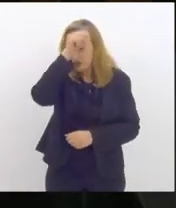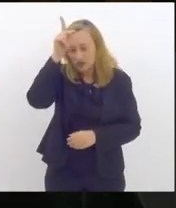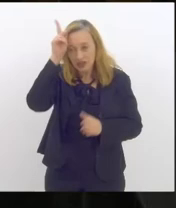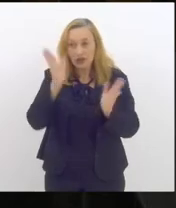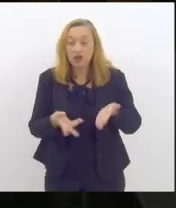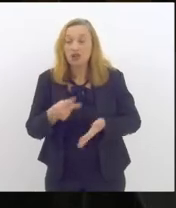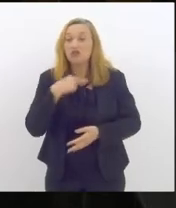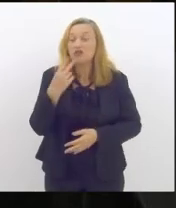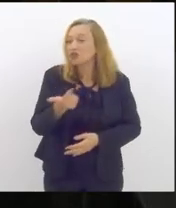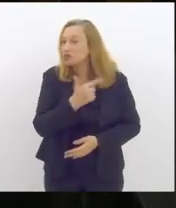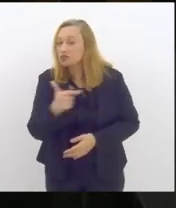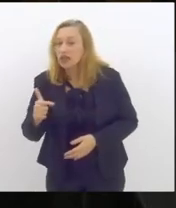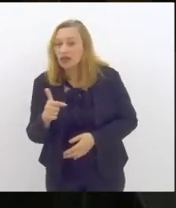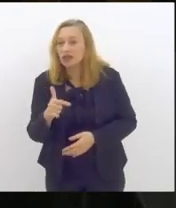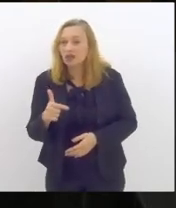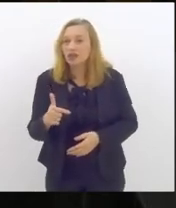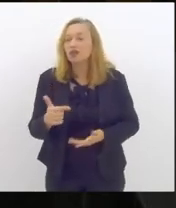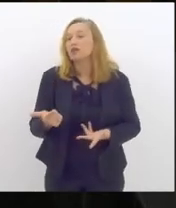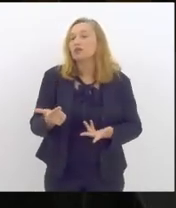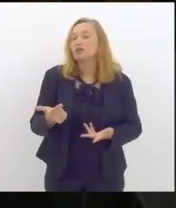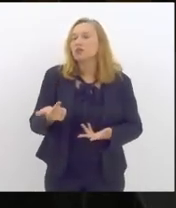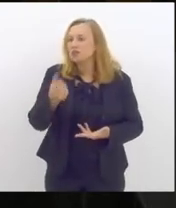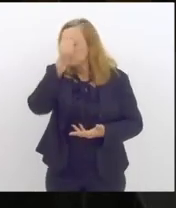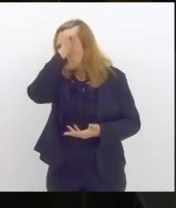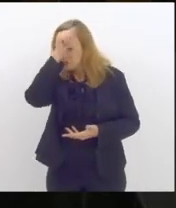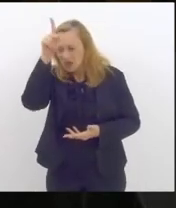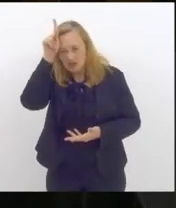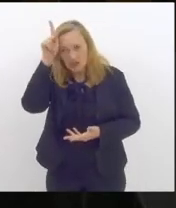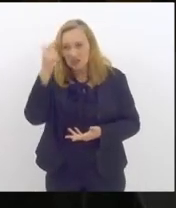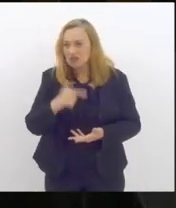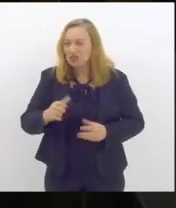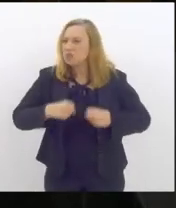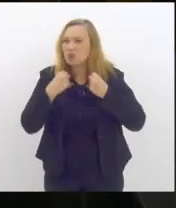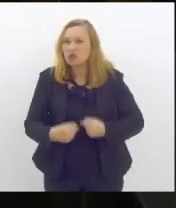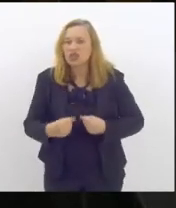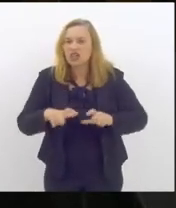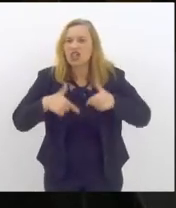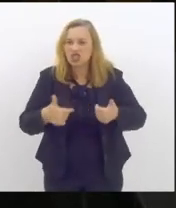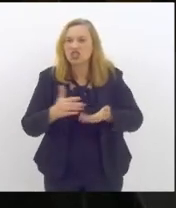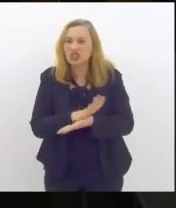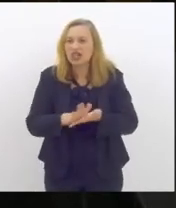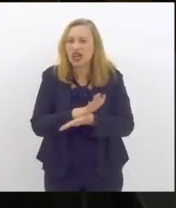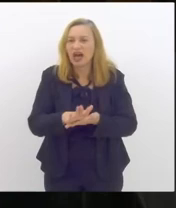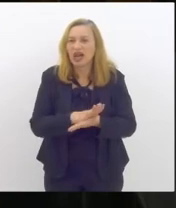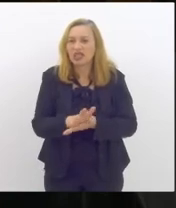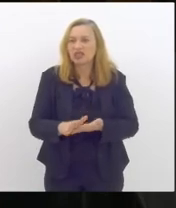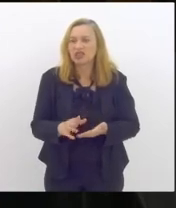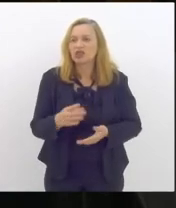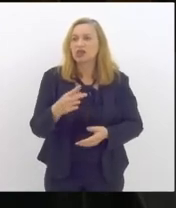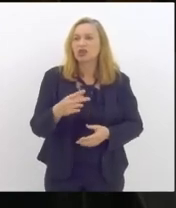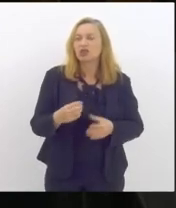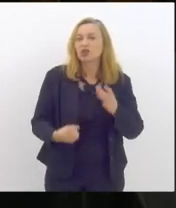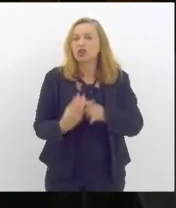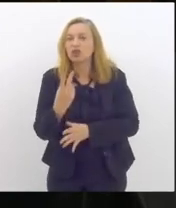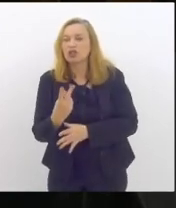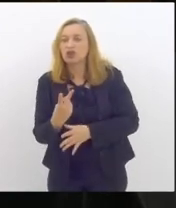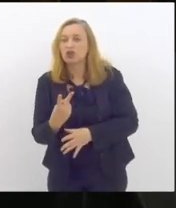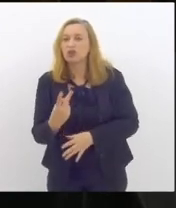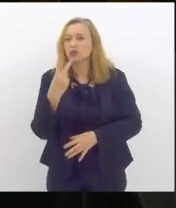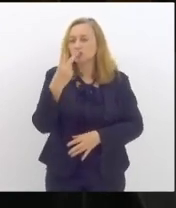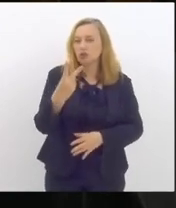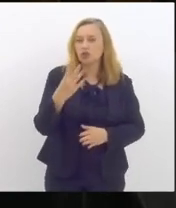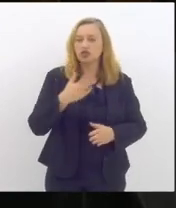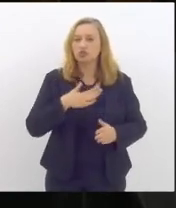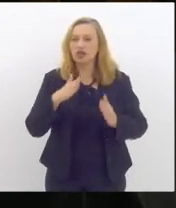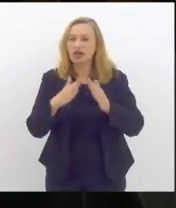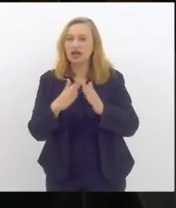têm voz Presidente o prefeito sem pulso sem voz 12 Minha Casa Minha vidas